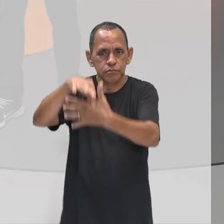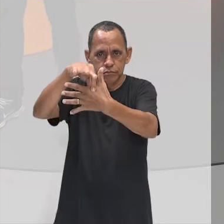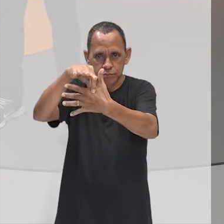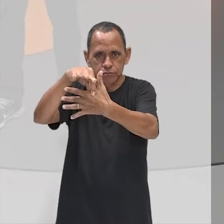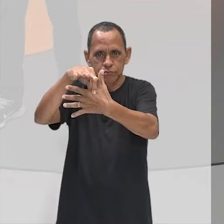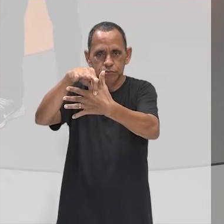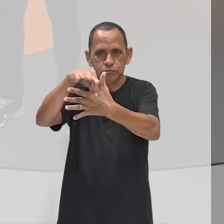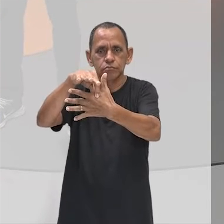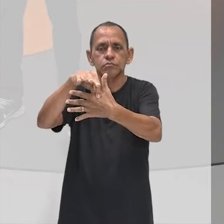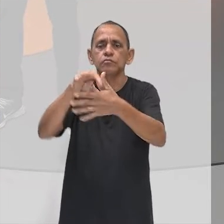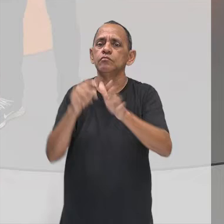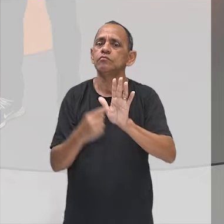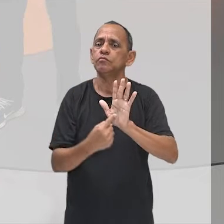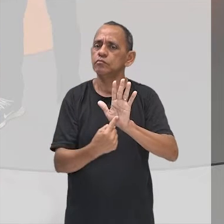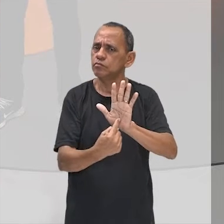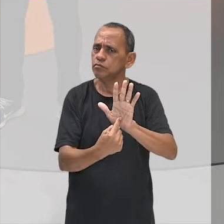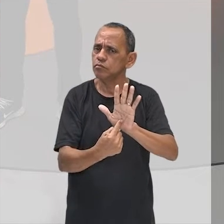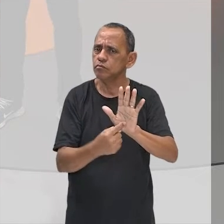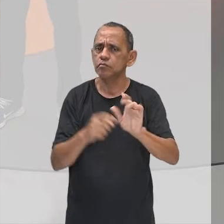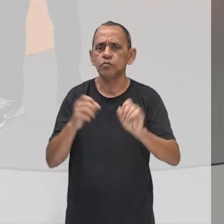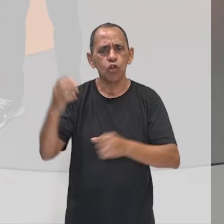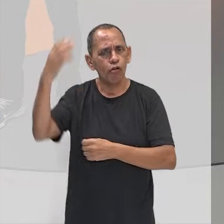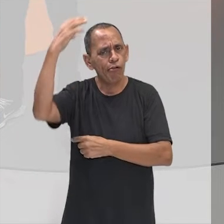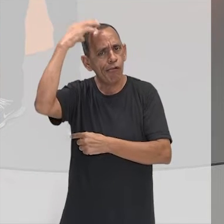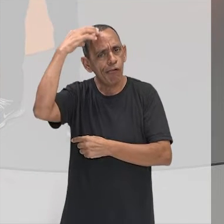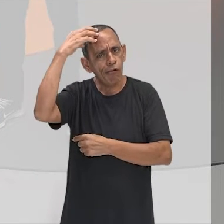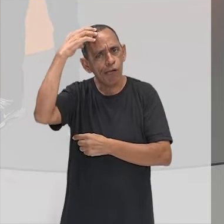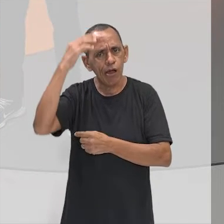poder máximo dentro dessa sociedade.